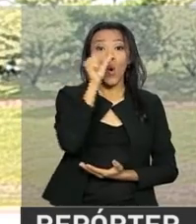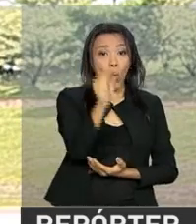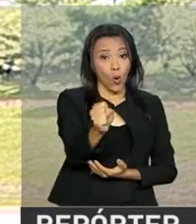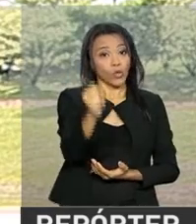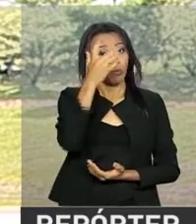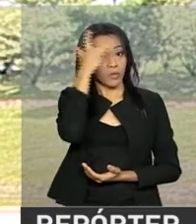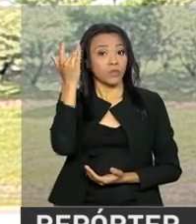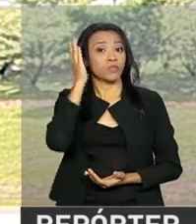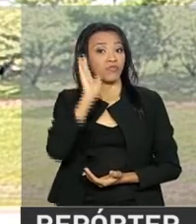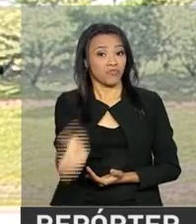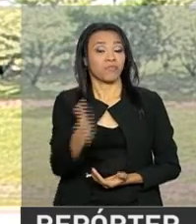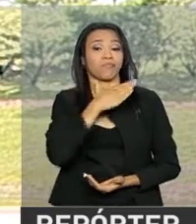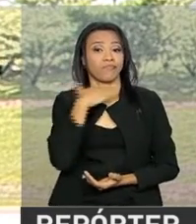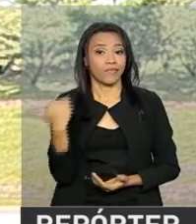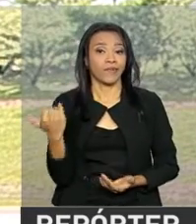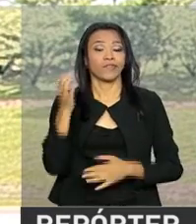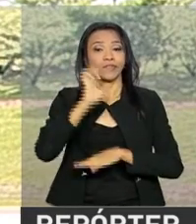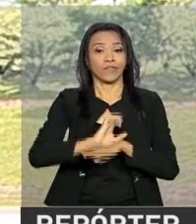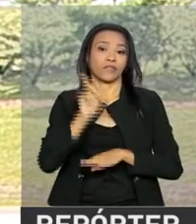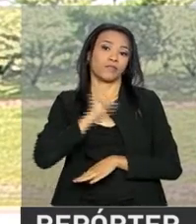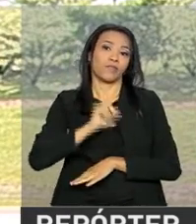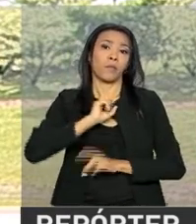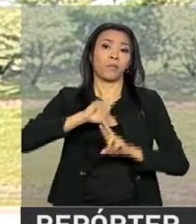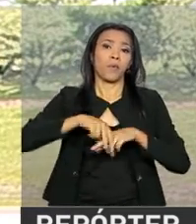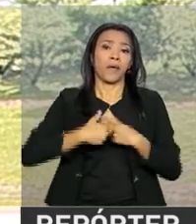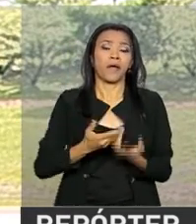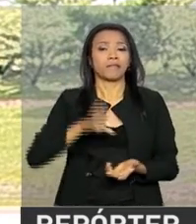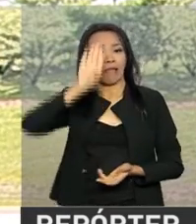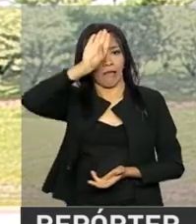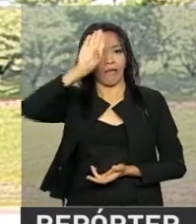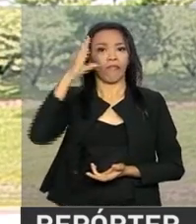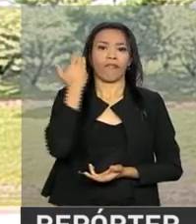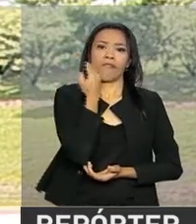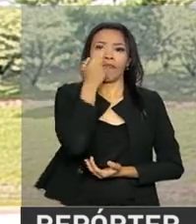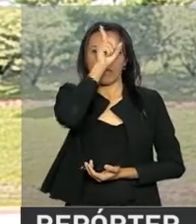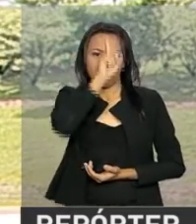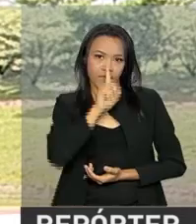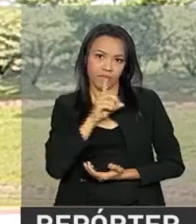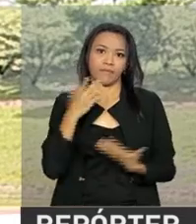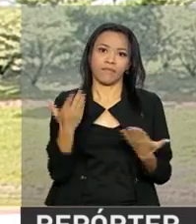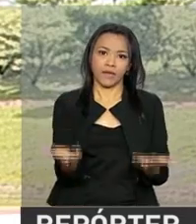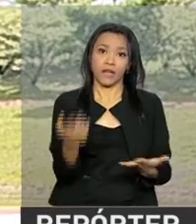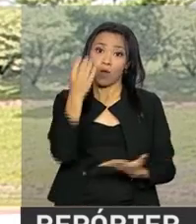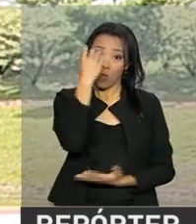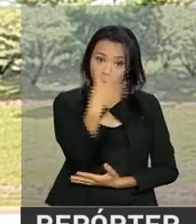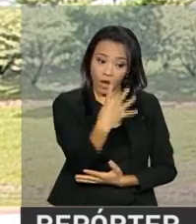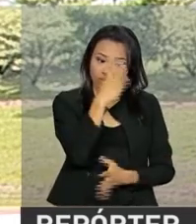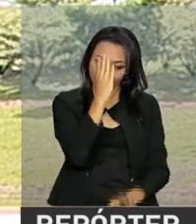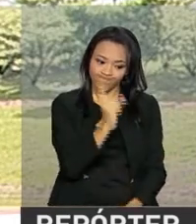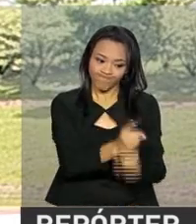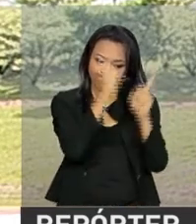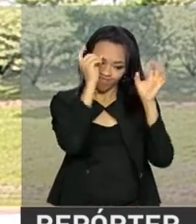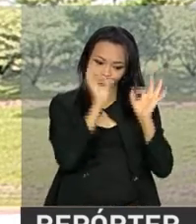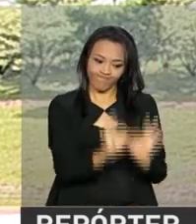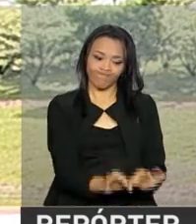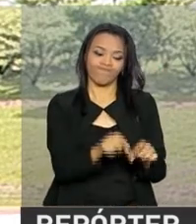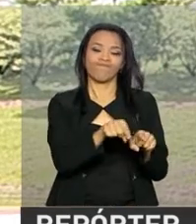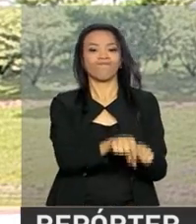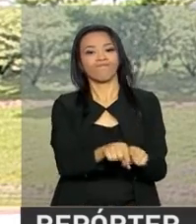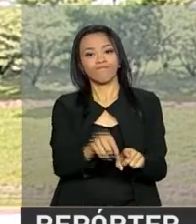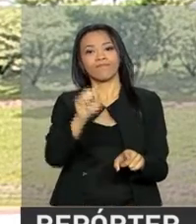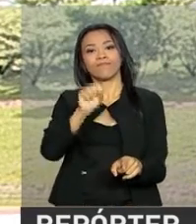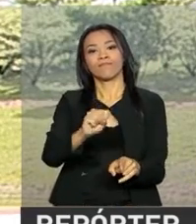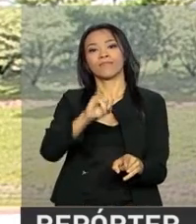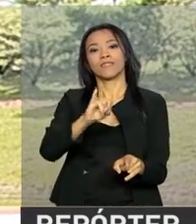febre amarela em Minas Gerais, segundo o Ministério da Saúde. 4 tiveram diagnóstico confirmado para a forma silvestre da